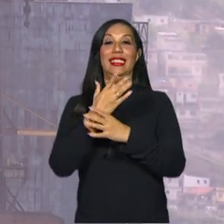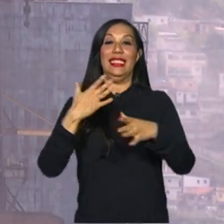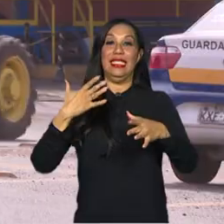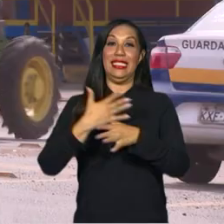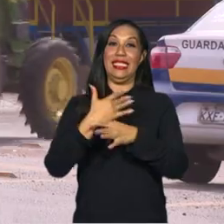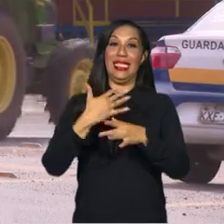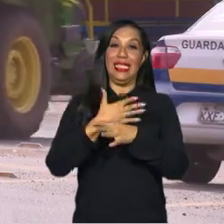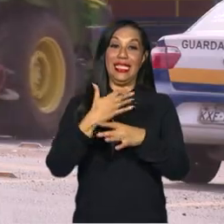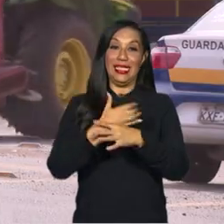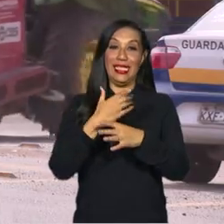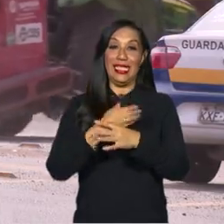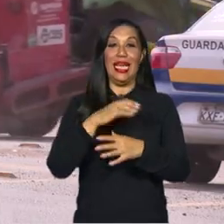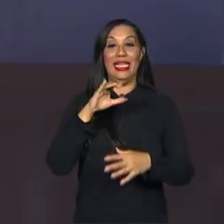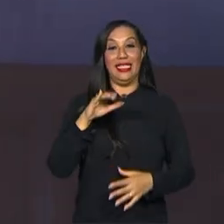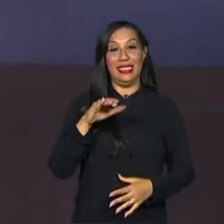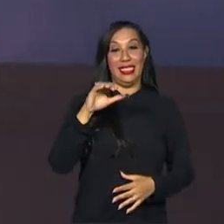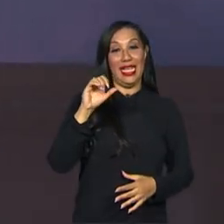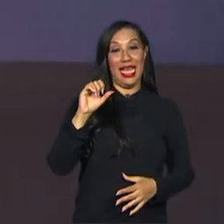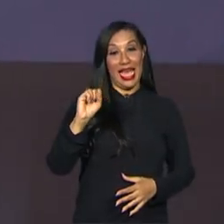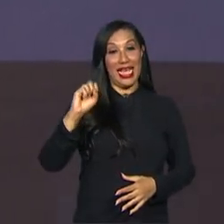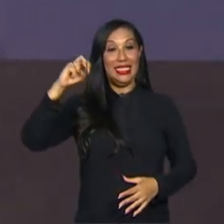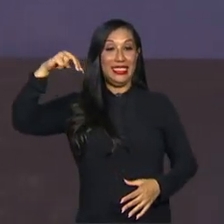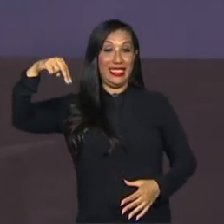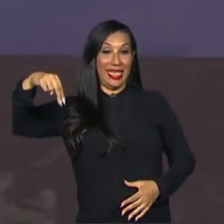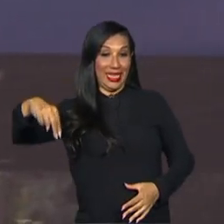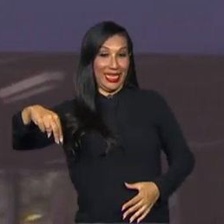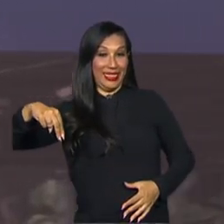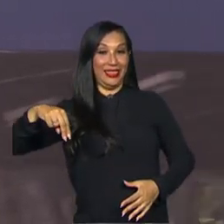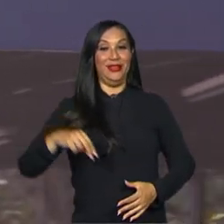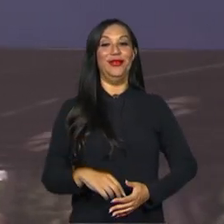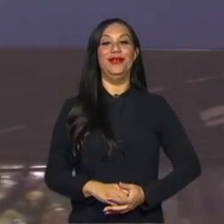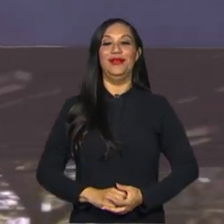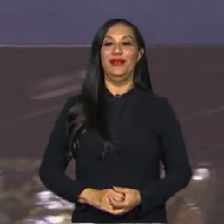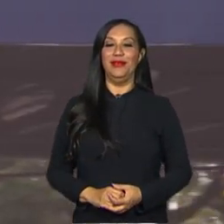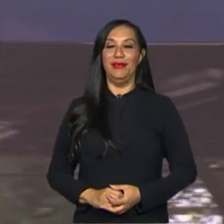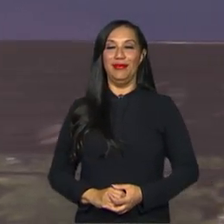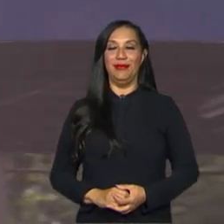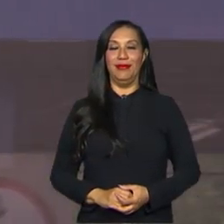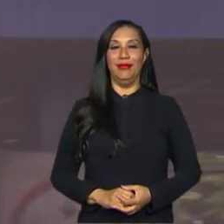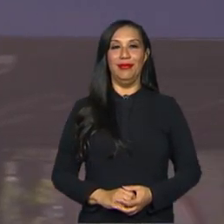da Companhia Siderúrgica Nacional, a CSN.